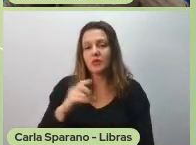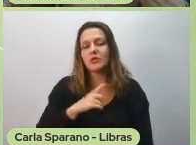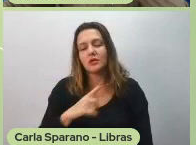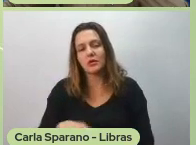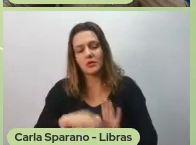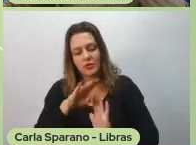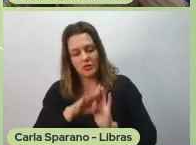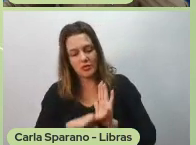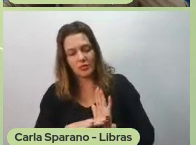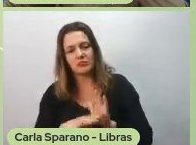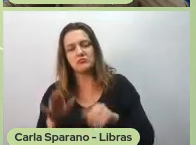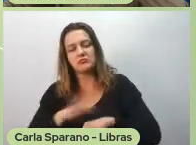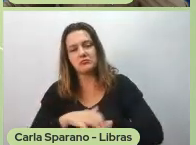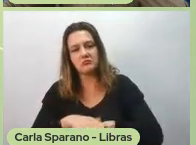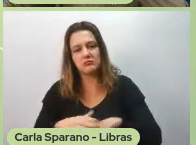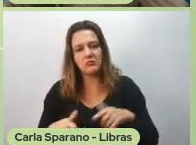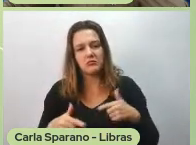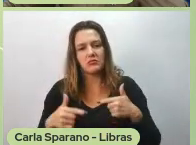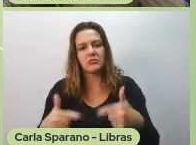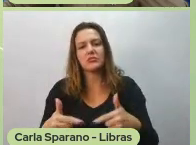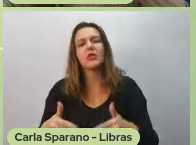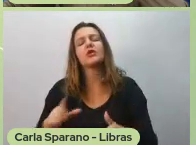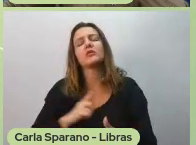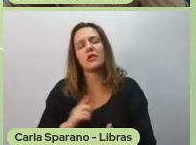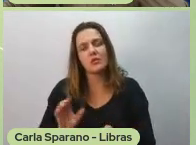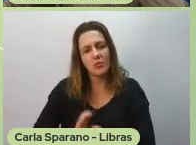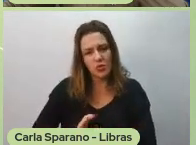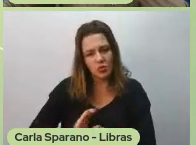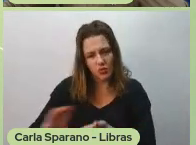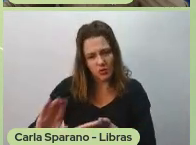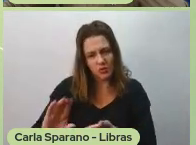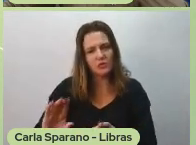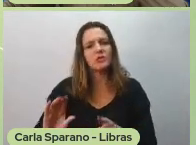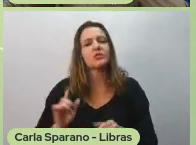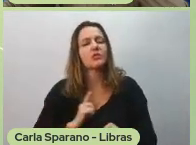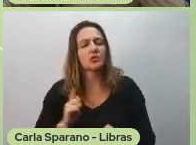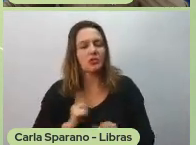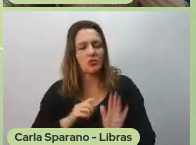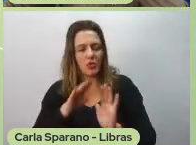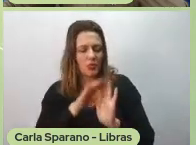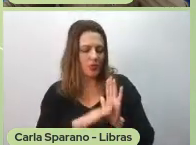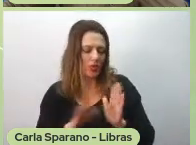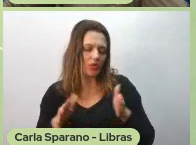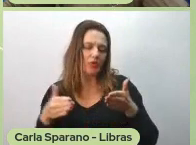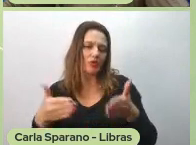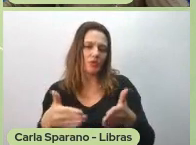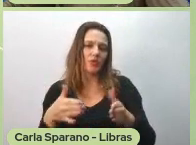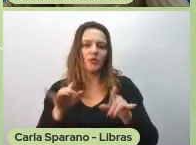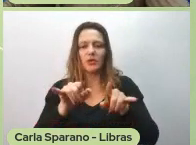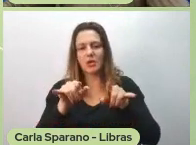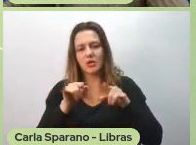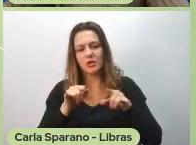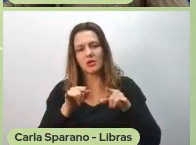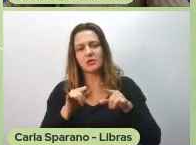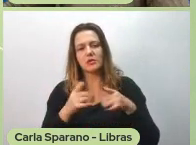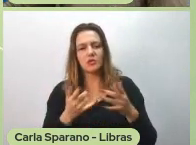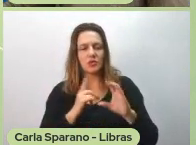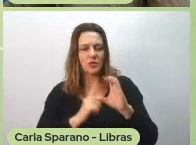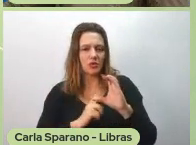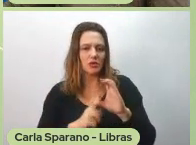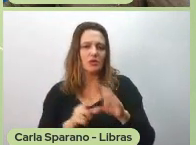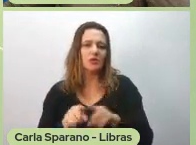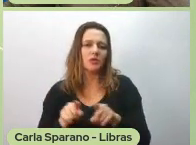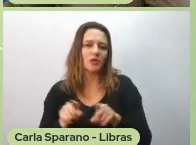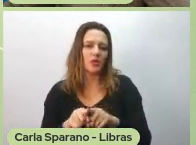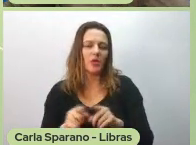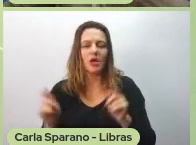as nossas iniciativas, temos patrocínios, temos programas específicos de atração, de capacitação da liderança